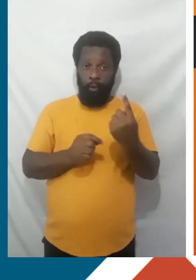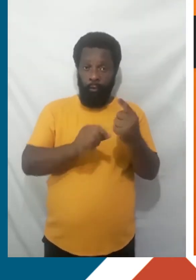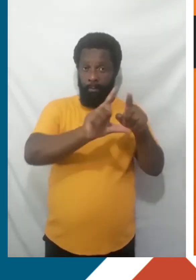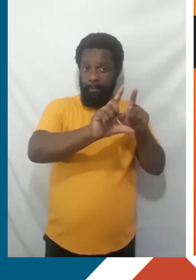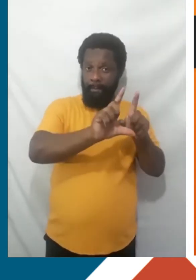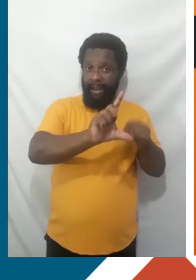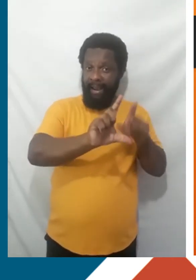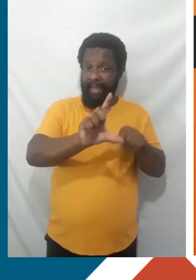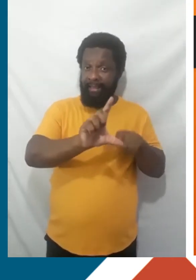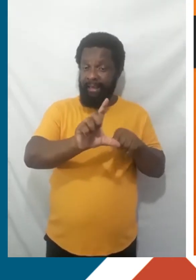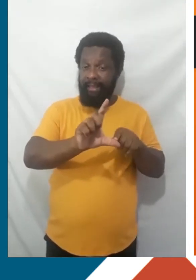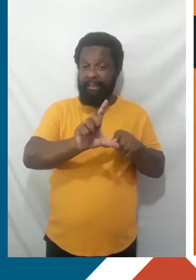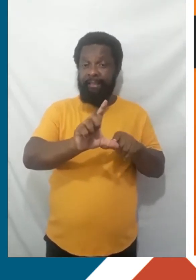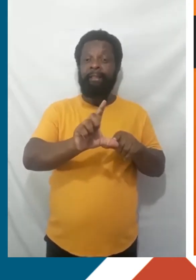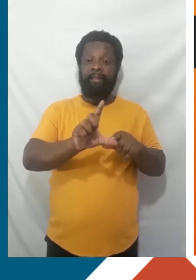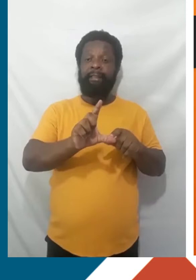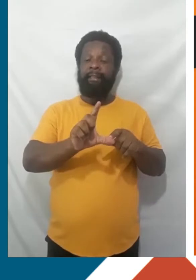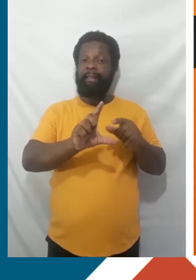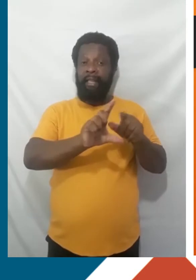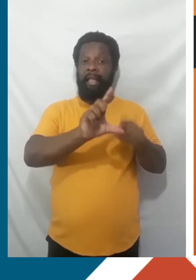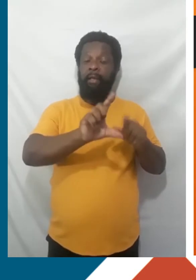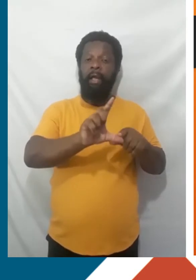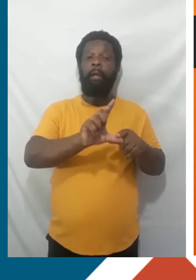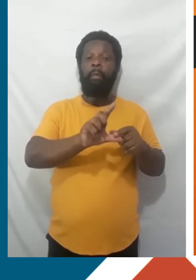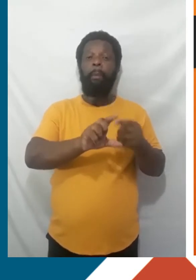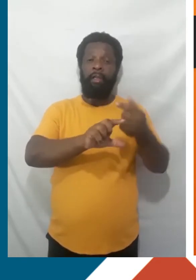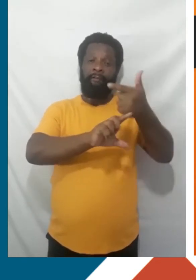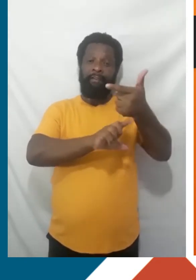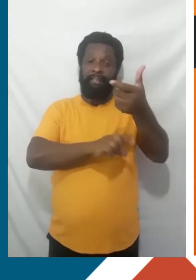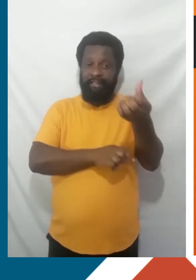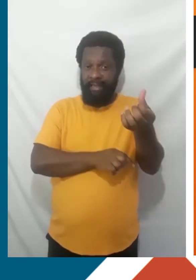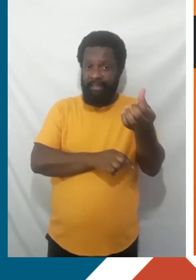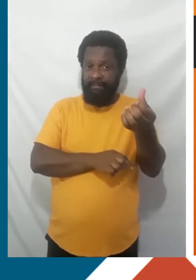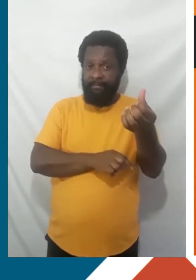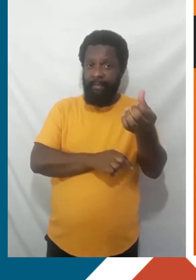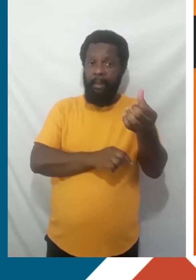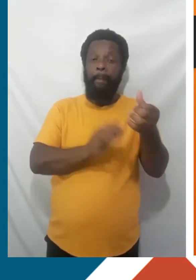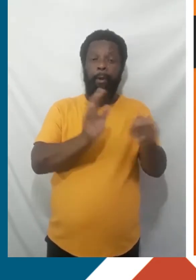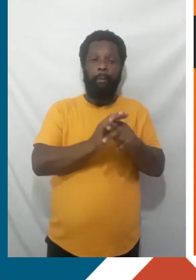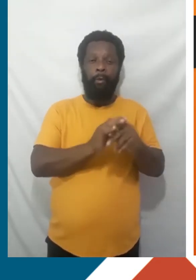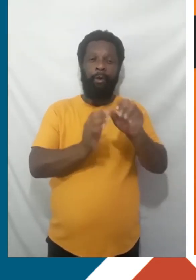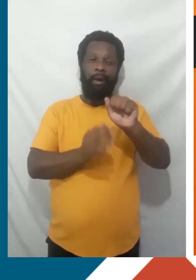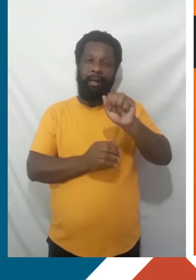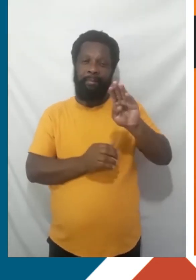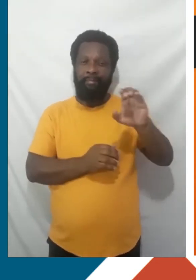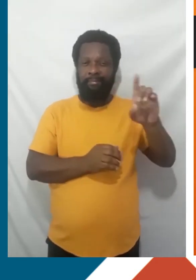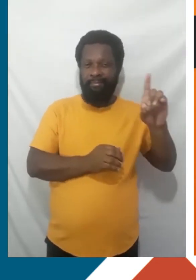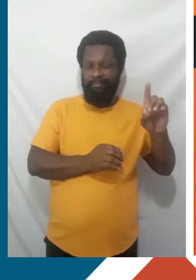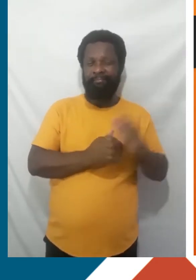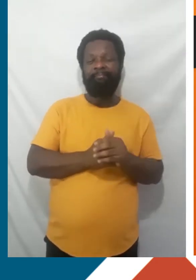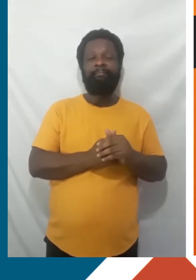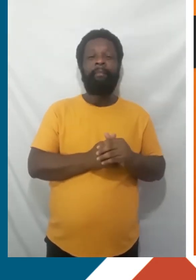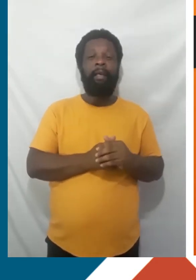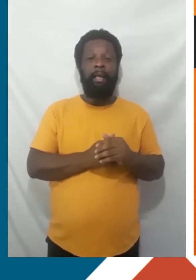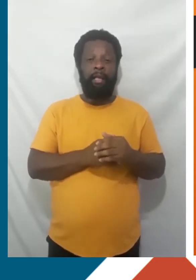cada letra, cada uma das 4 letras, vamos ter 26 possibilidades, de acordo com o nosso alfabeto. E,